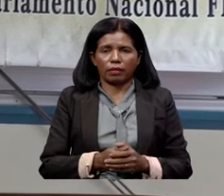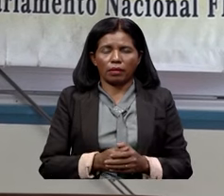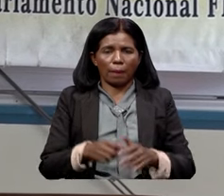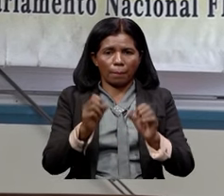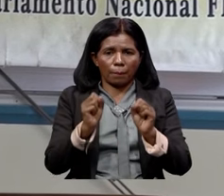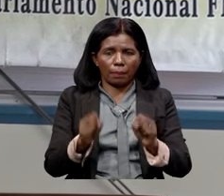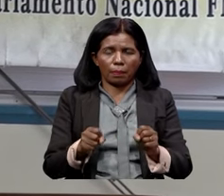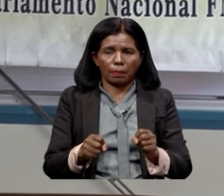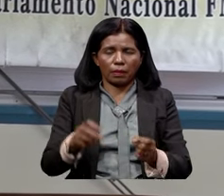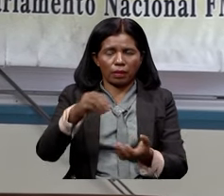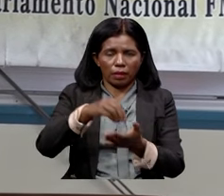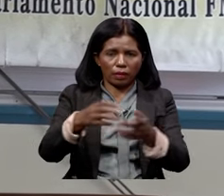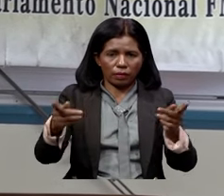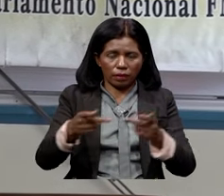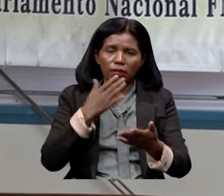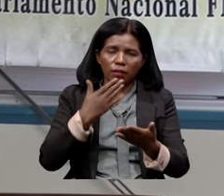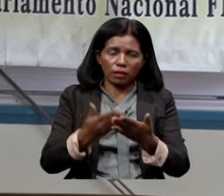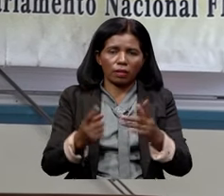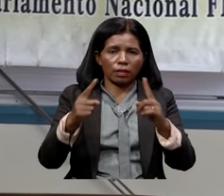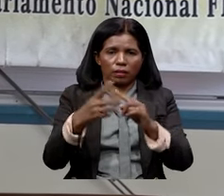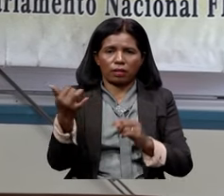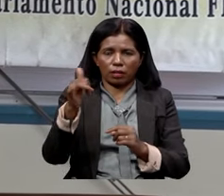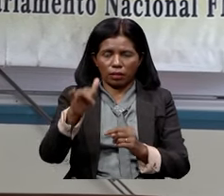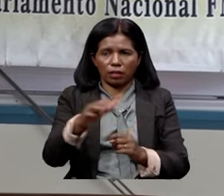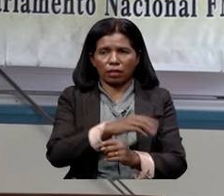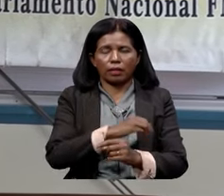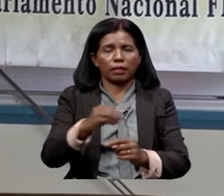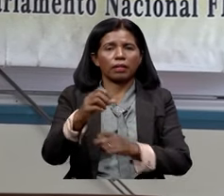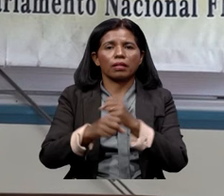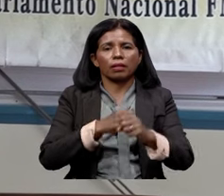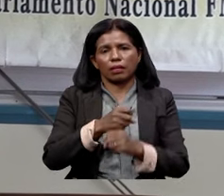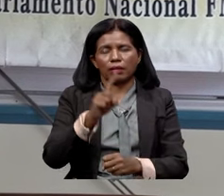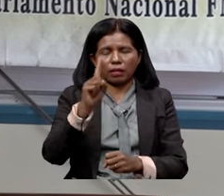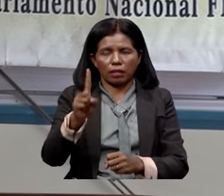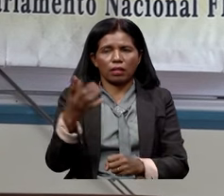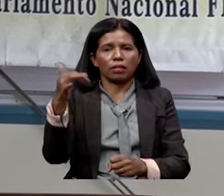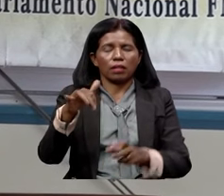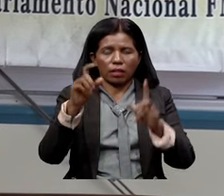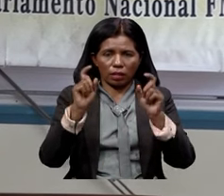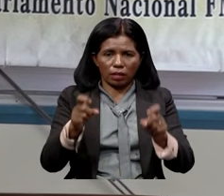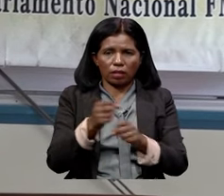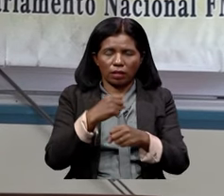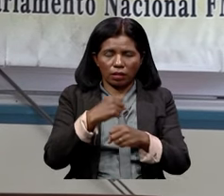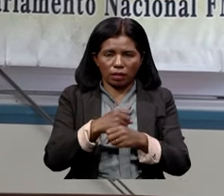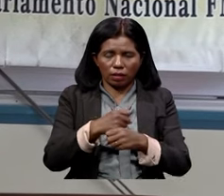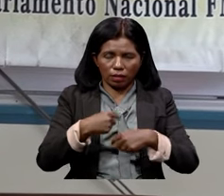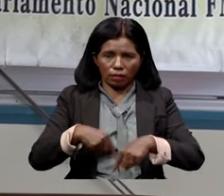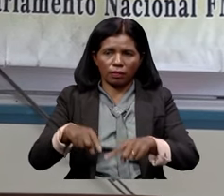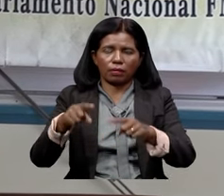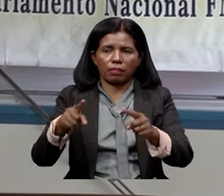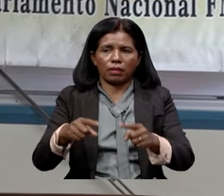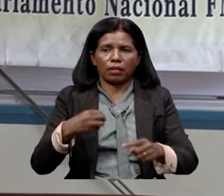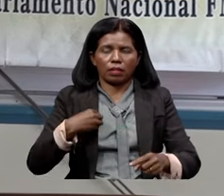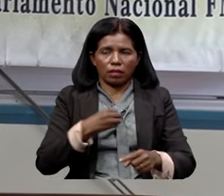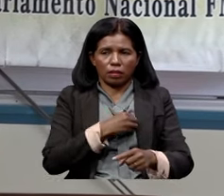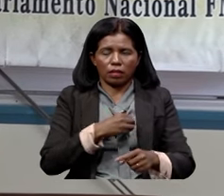Bele, cria condições rumo a Bacira, no mínimo, cada tina nida, Sira tem que halo check-up, Sira